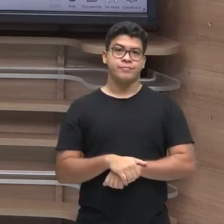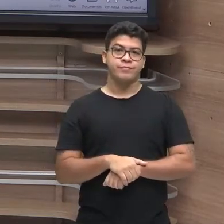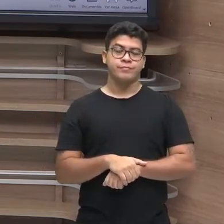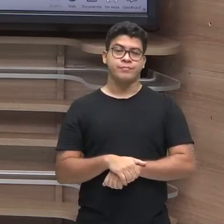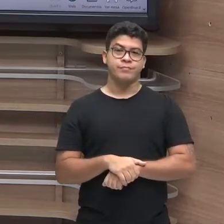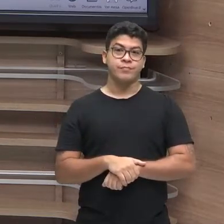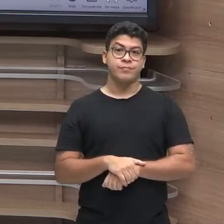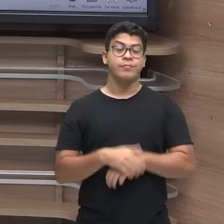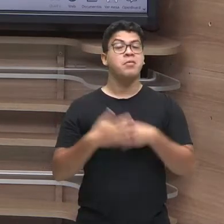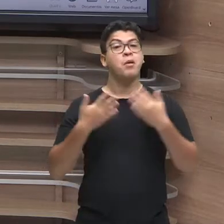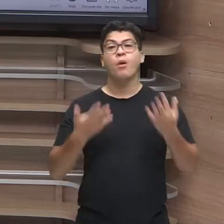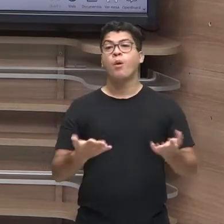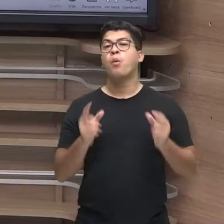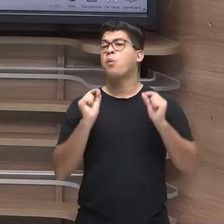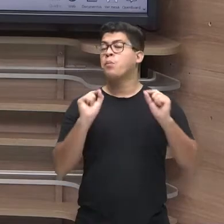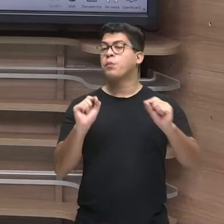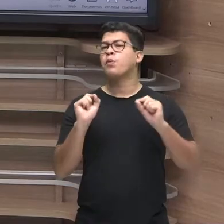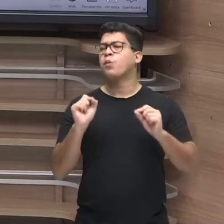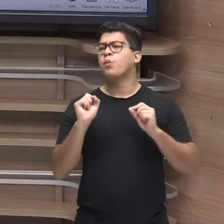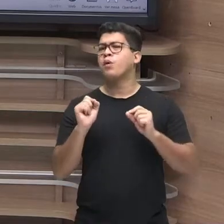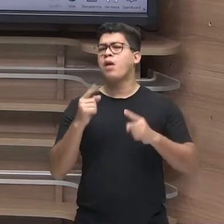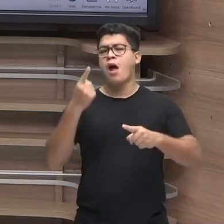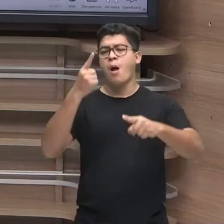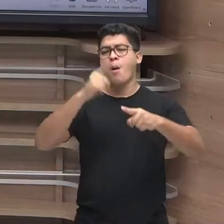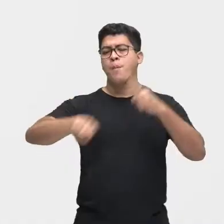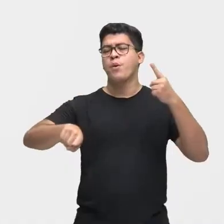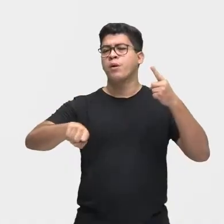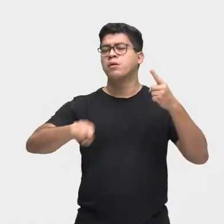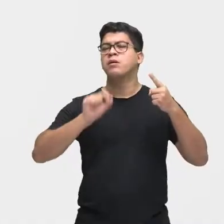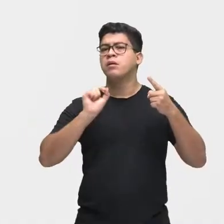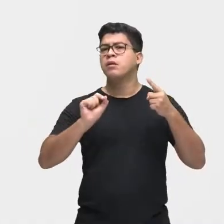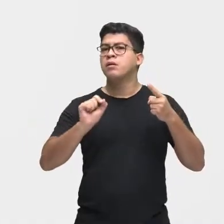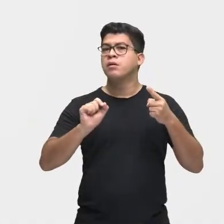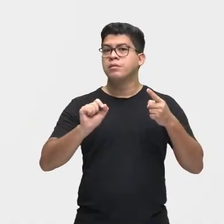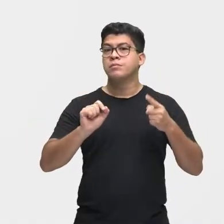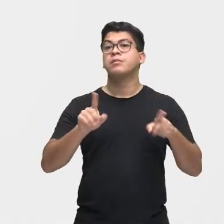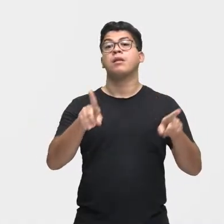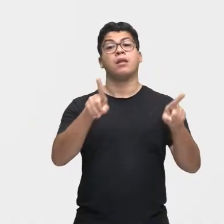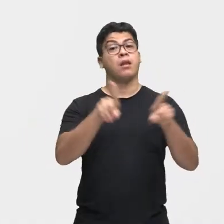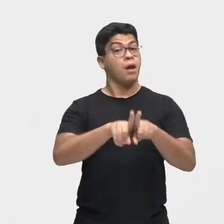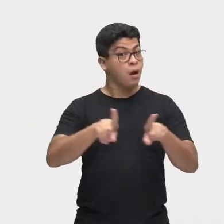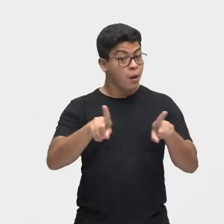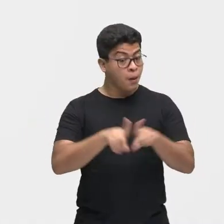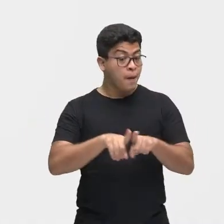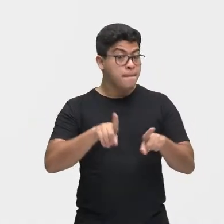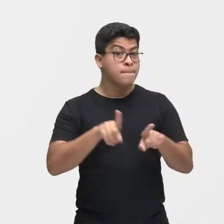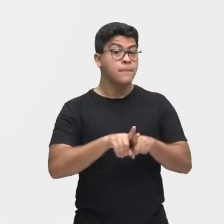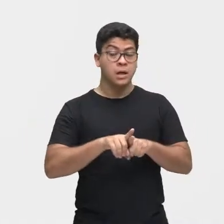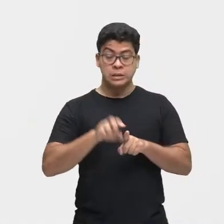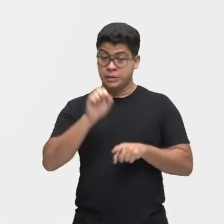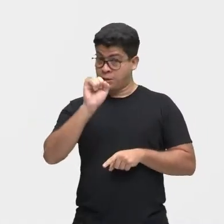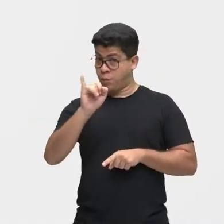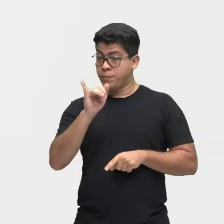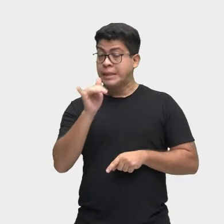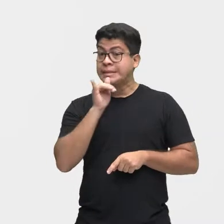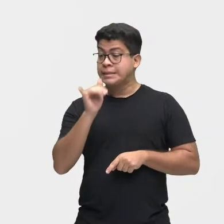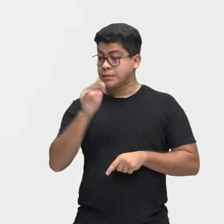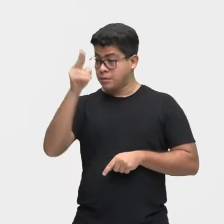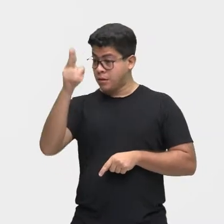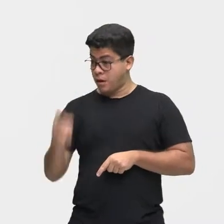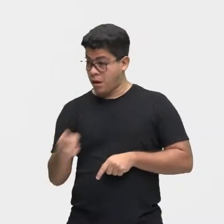esqueçam. Então, o que era proibido na ordem religiosa também vai ser proibido na ordem civil. E o que